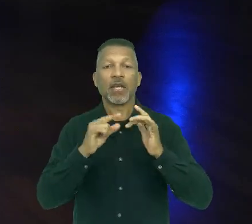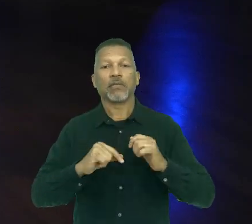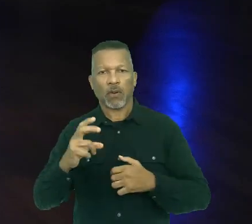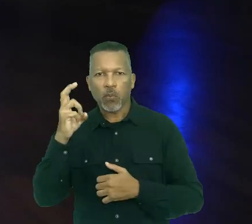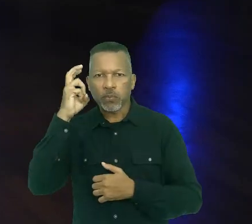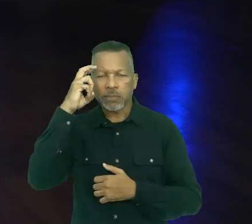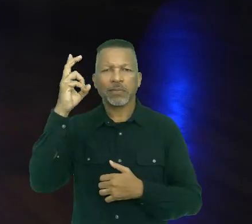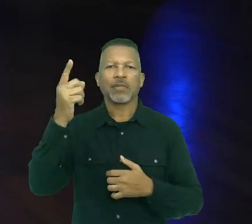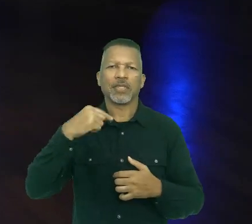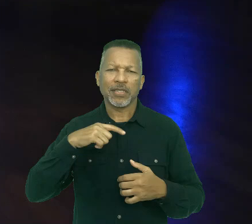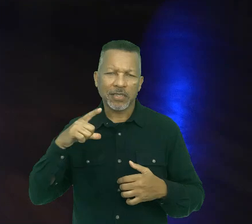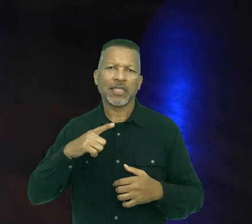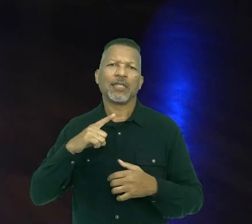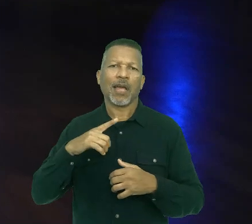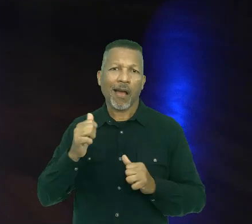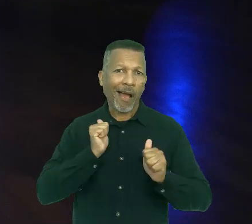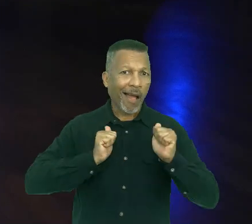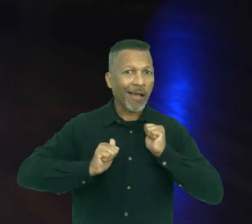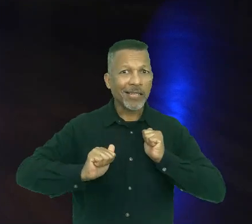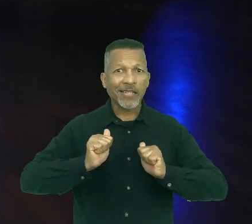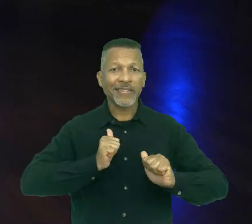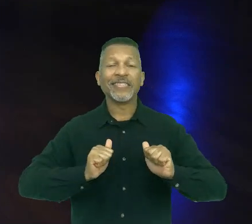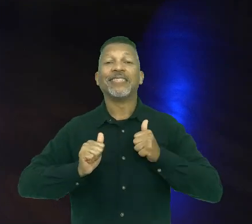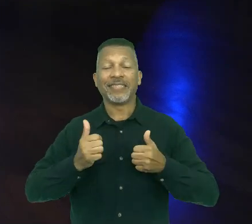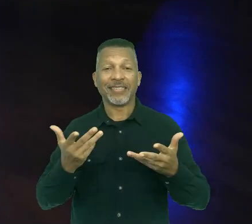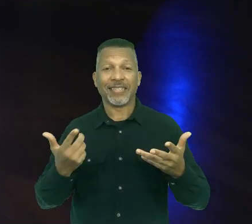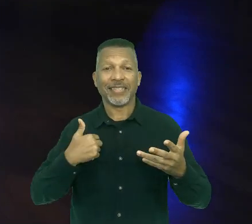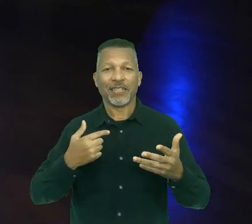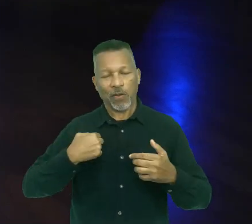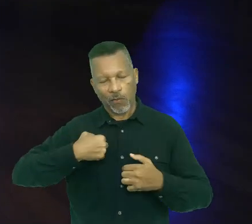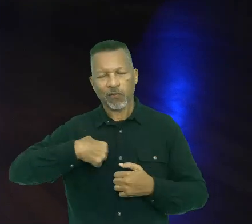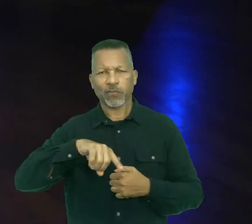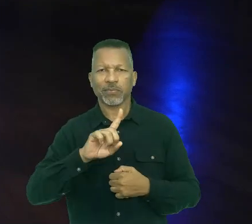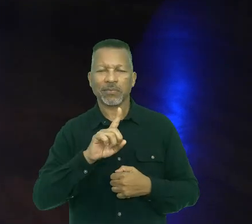cultura, que tinha artista. E eu fui.